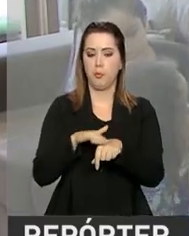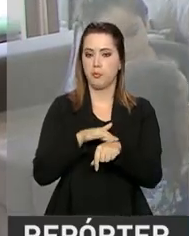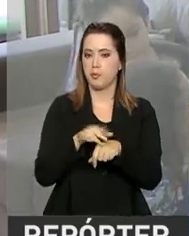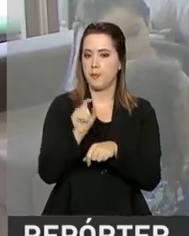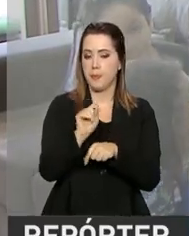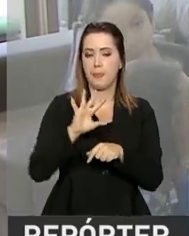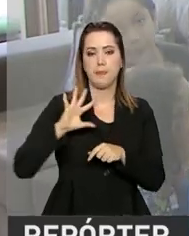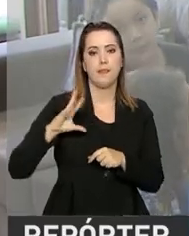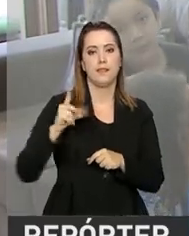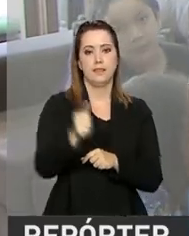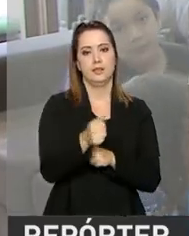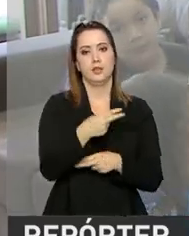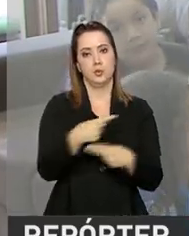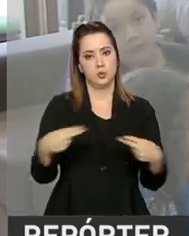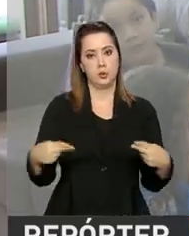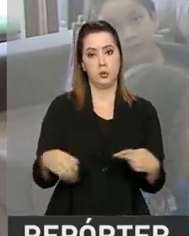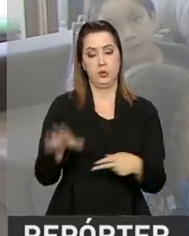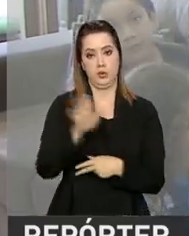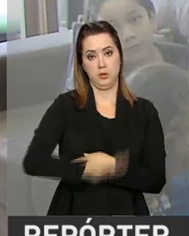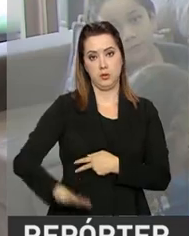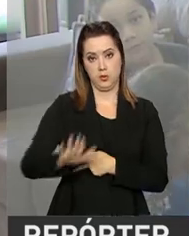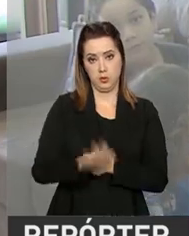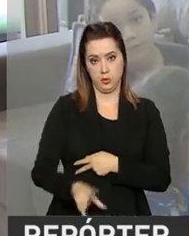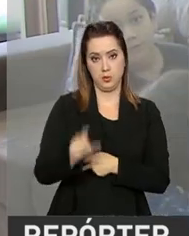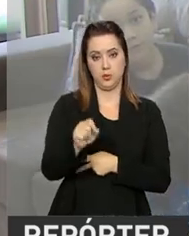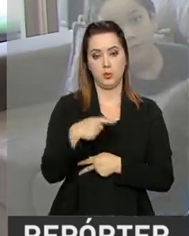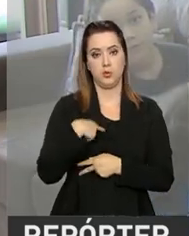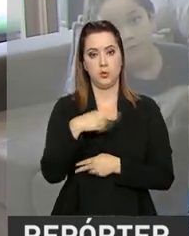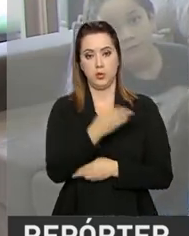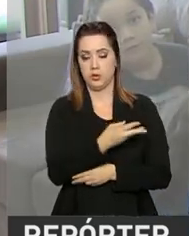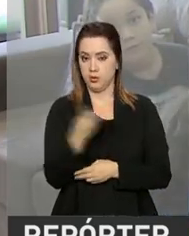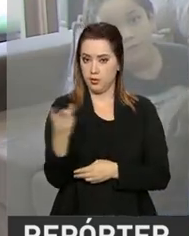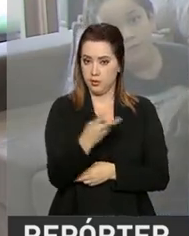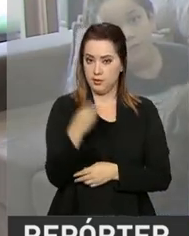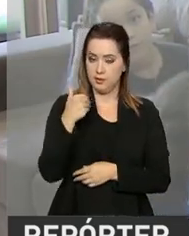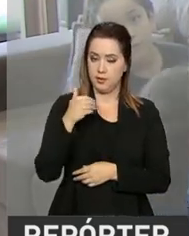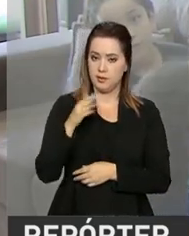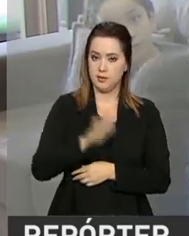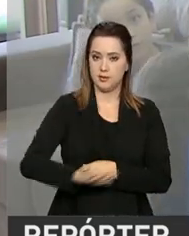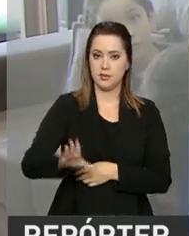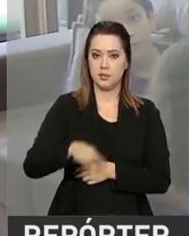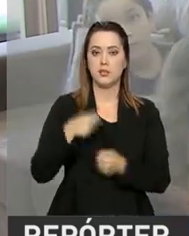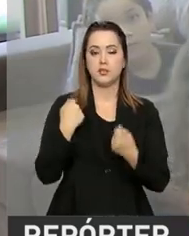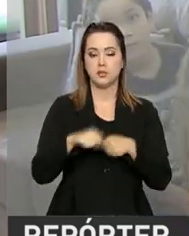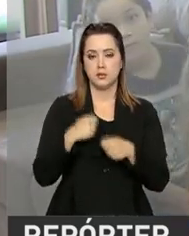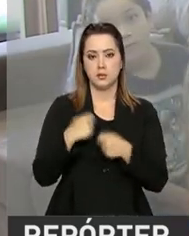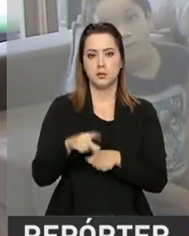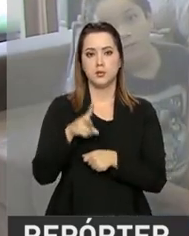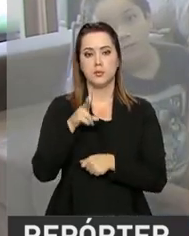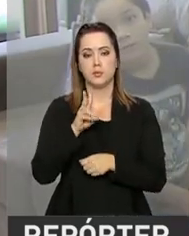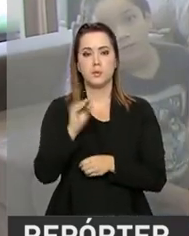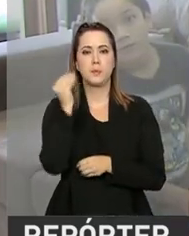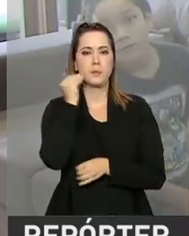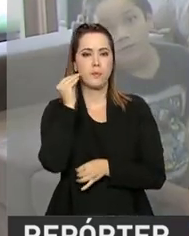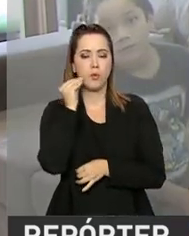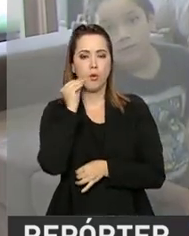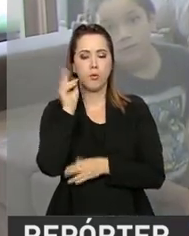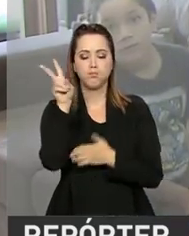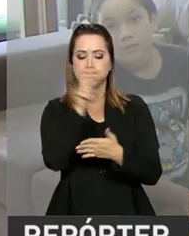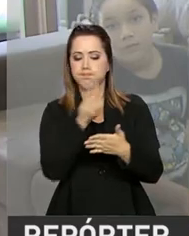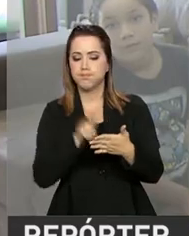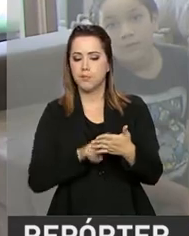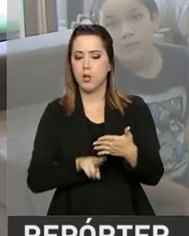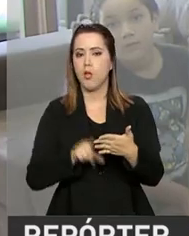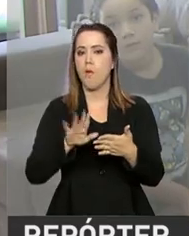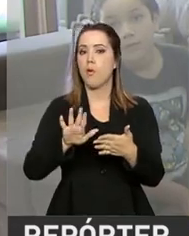produtos infantis como esses que a Nina, o Cadu e o Antônio usam devem ser submetidos a testes que avaliam a